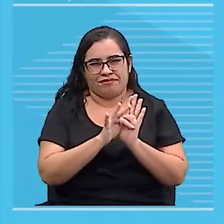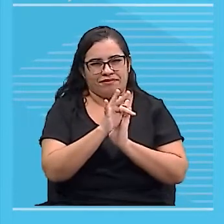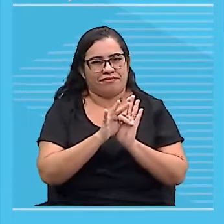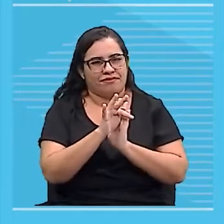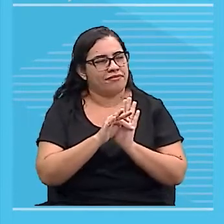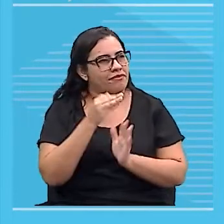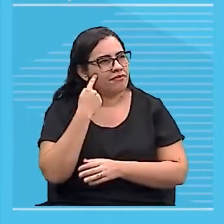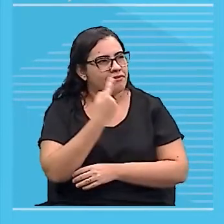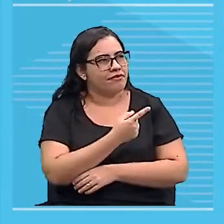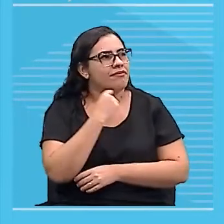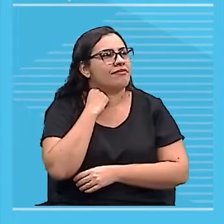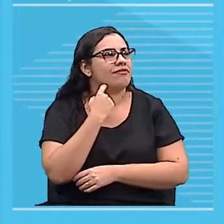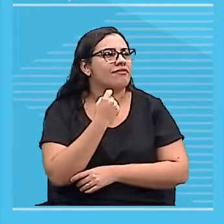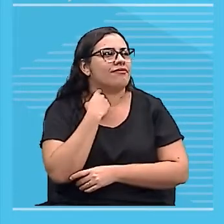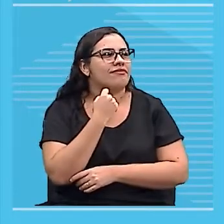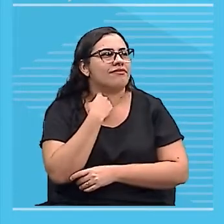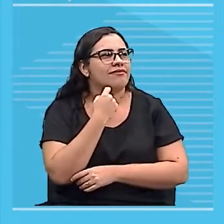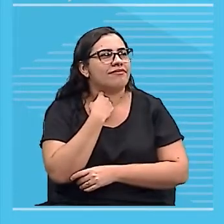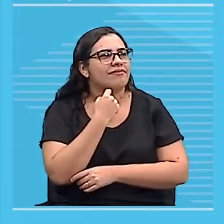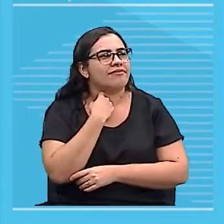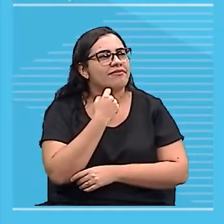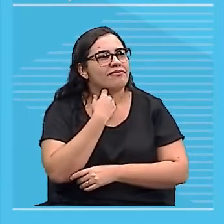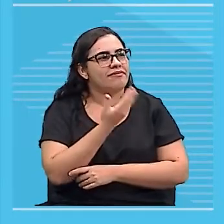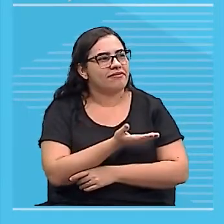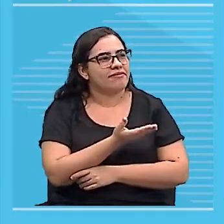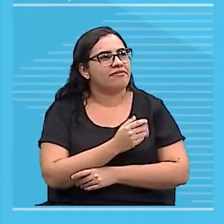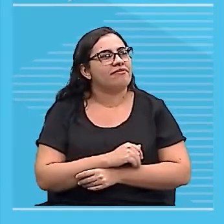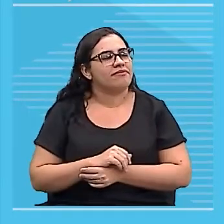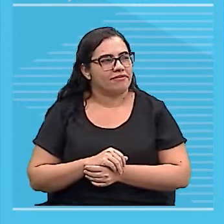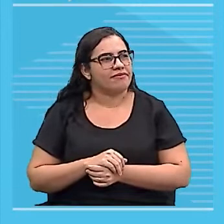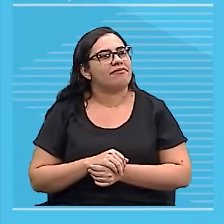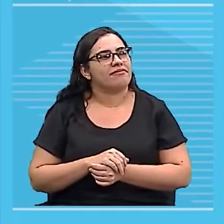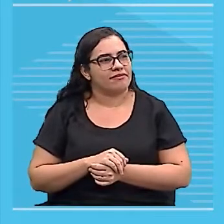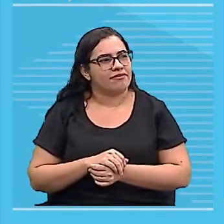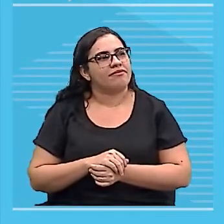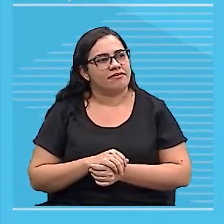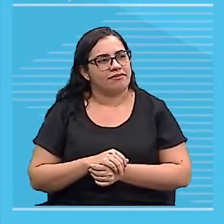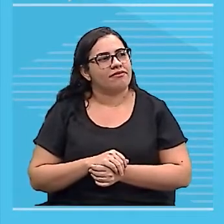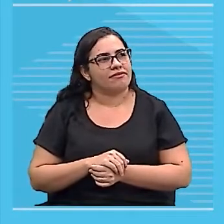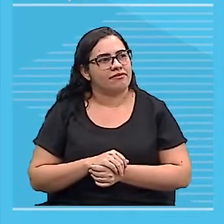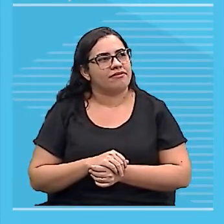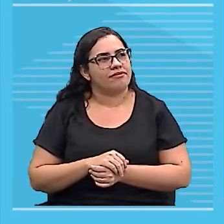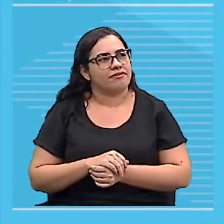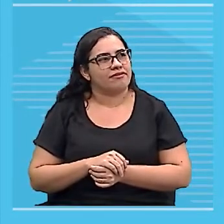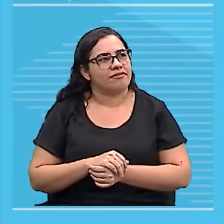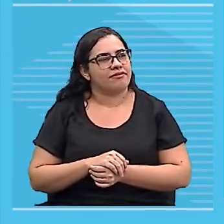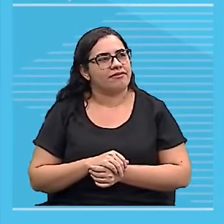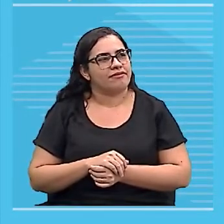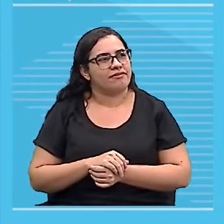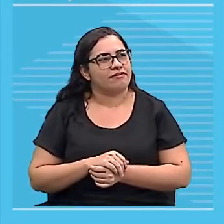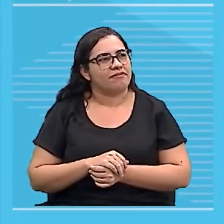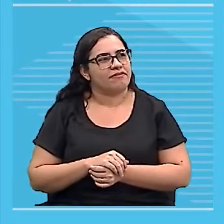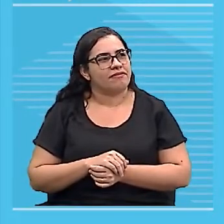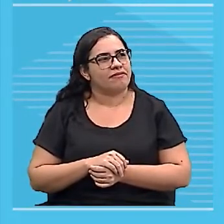a permissividade elétrica do meio, para você dizer se o material